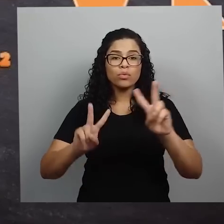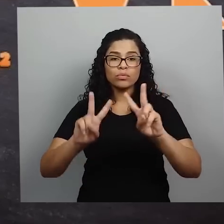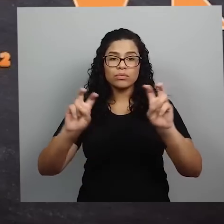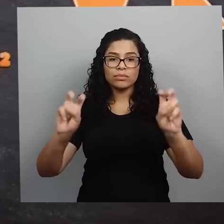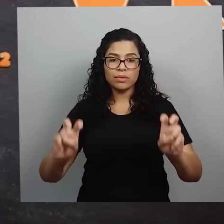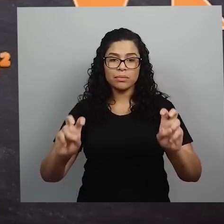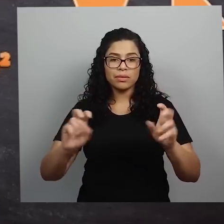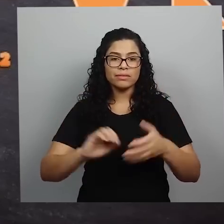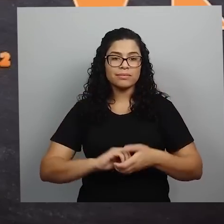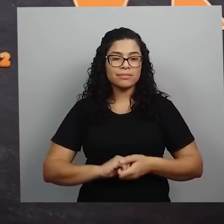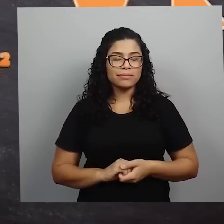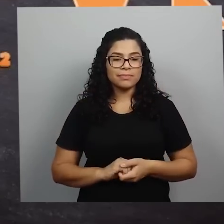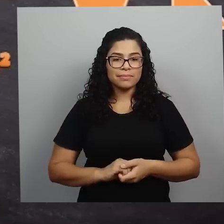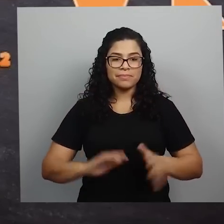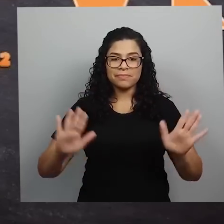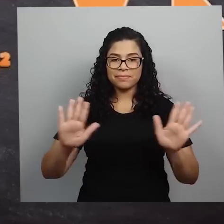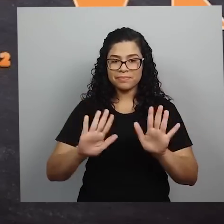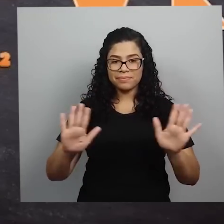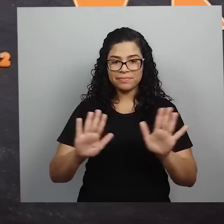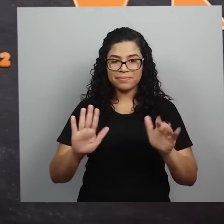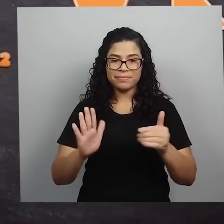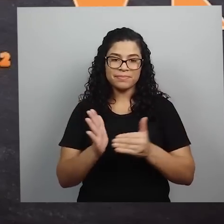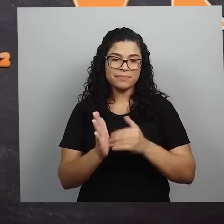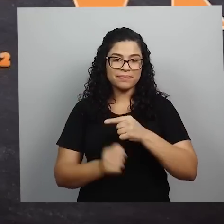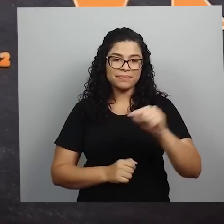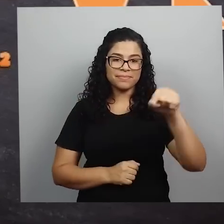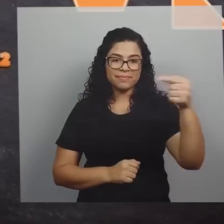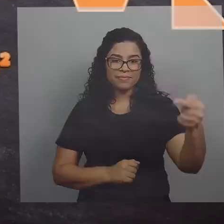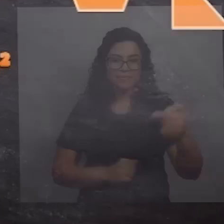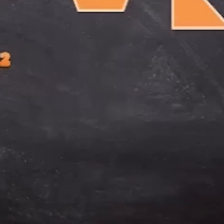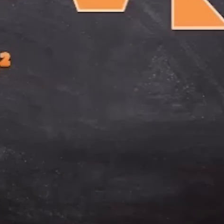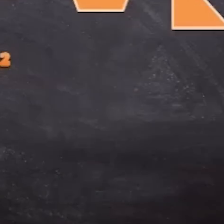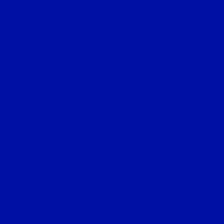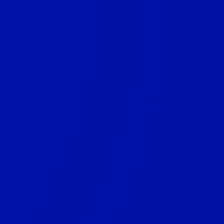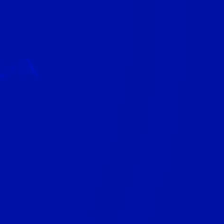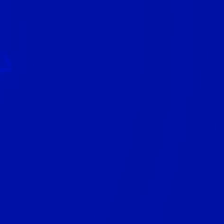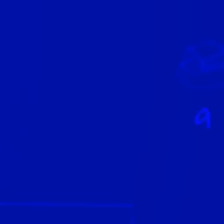assuntos. Até as próximas aulas.